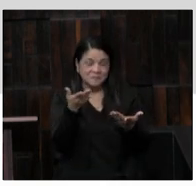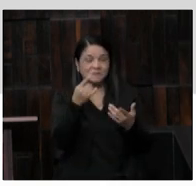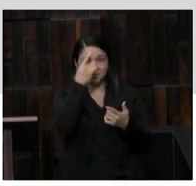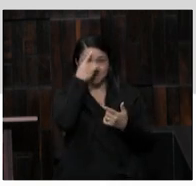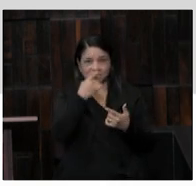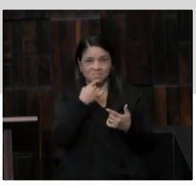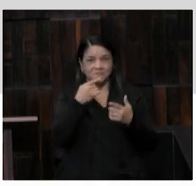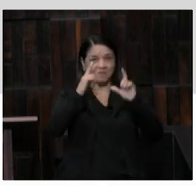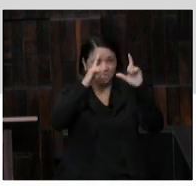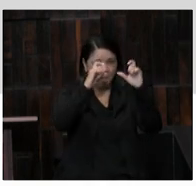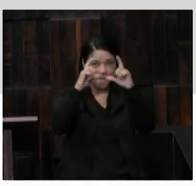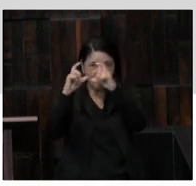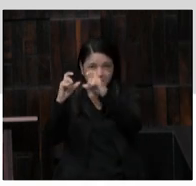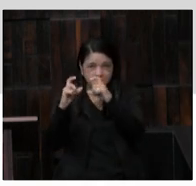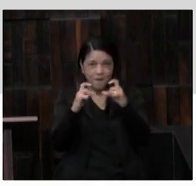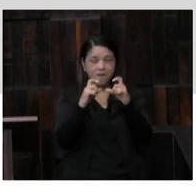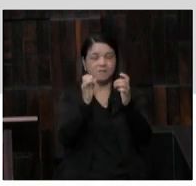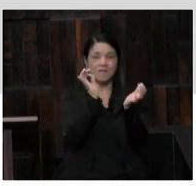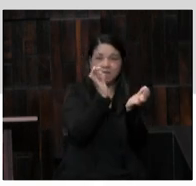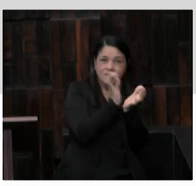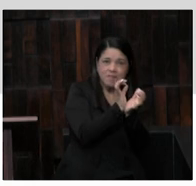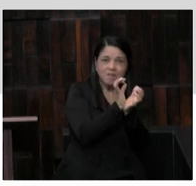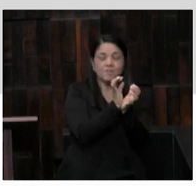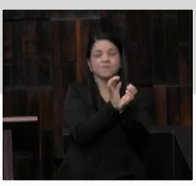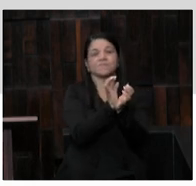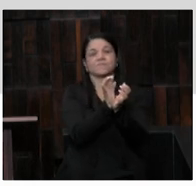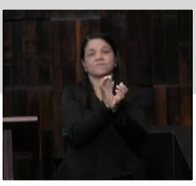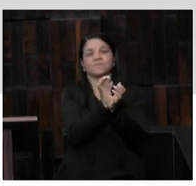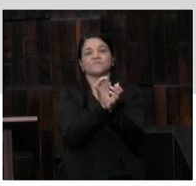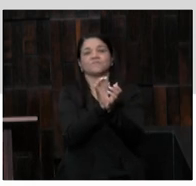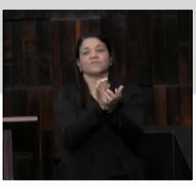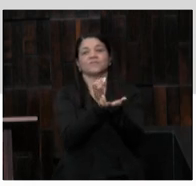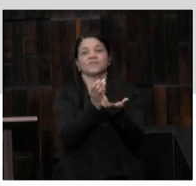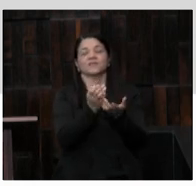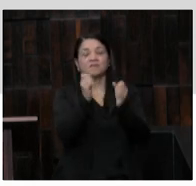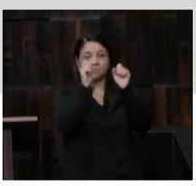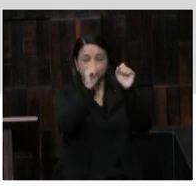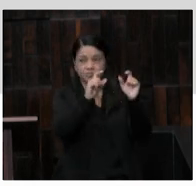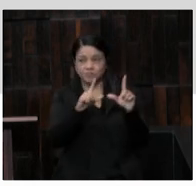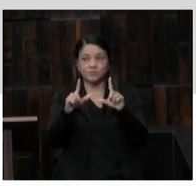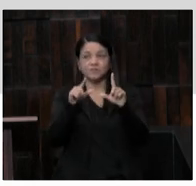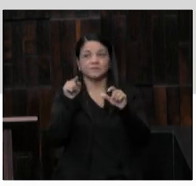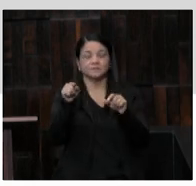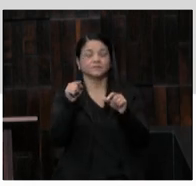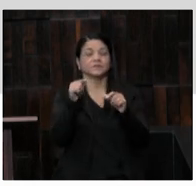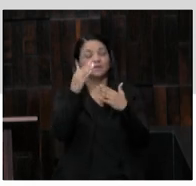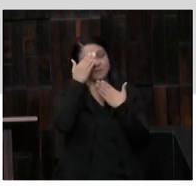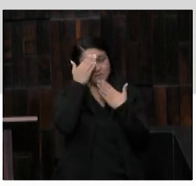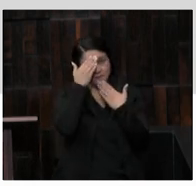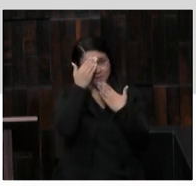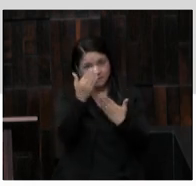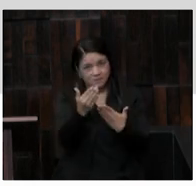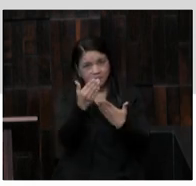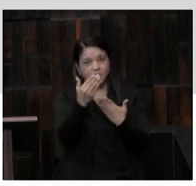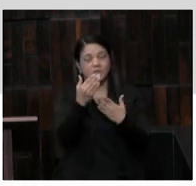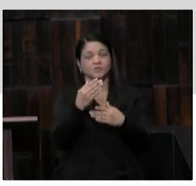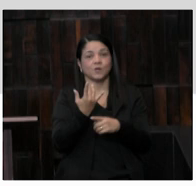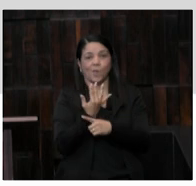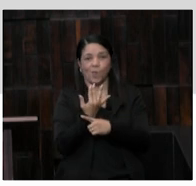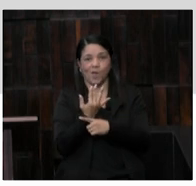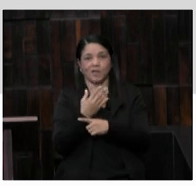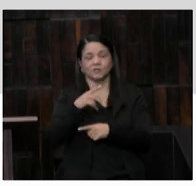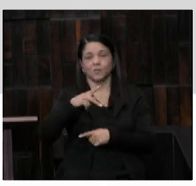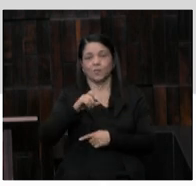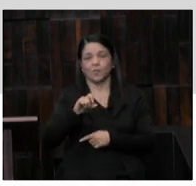Então, fotos de parte da nossa equipe lá do laboratório. Pode passar, por favor. E os nossos agradecimentos, né, à UERJ, Policlínica